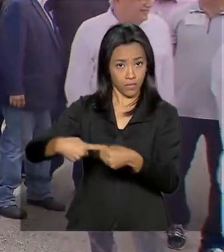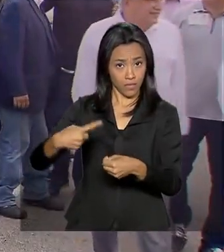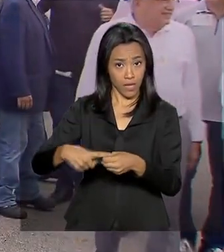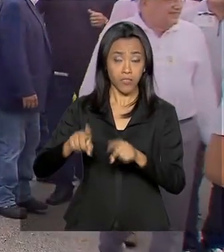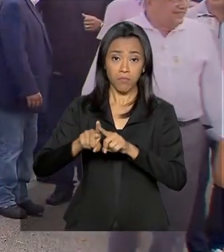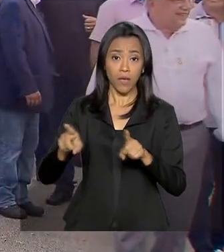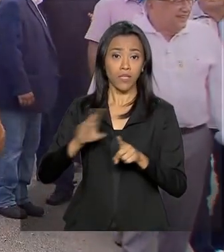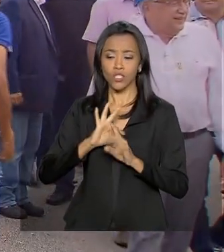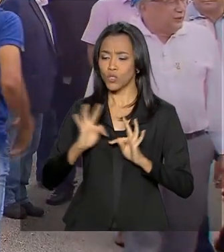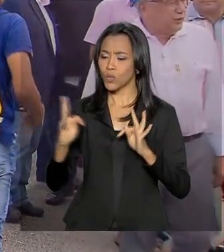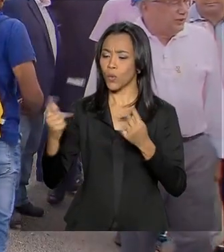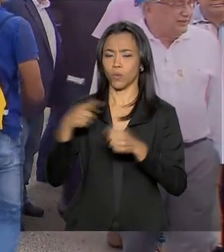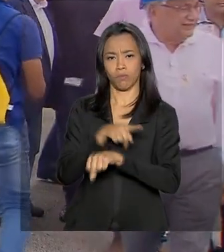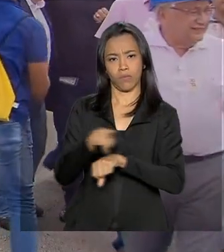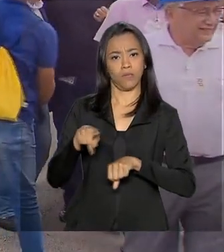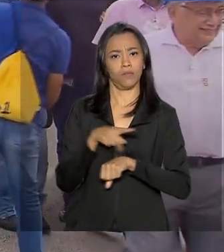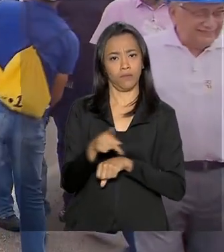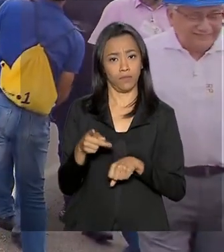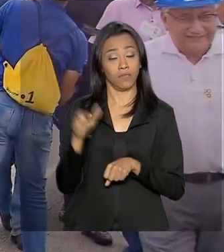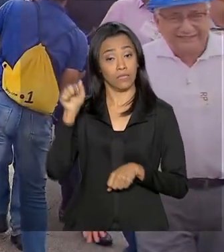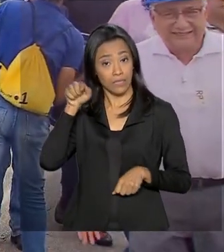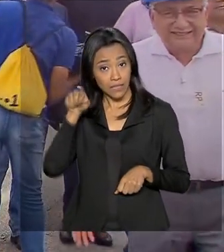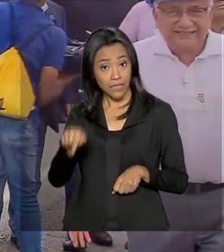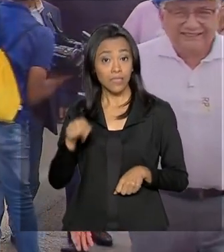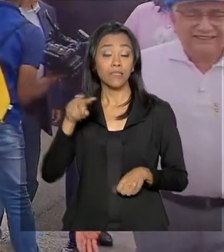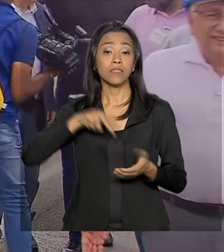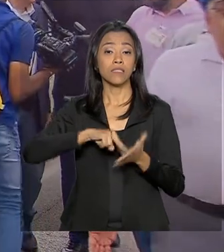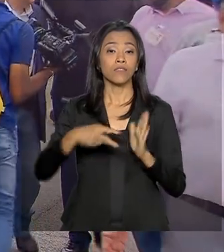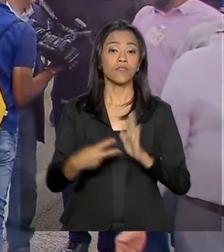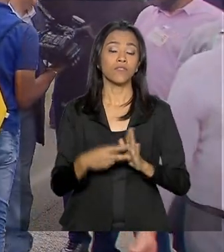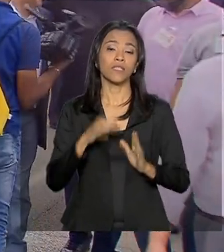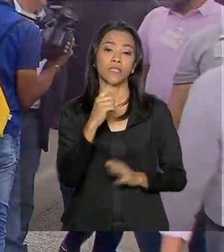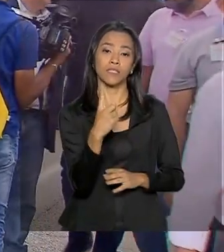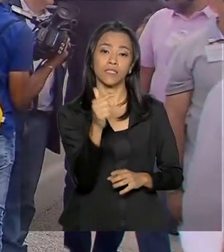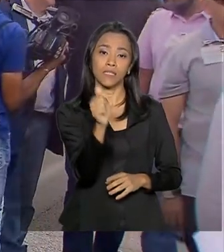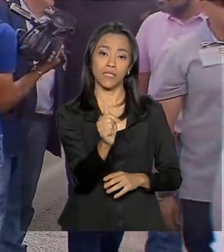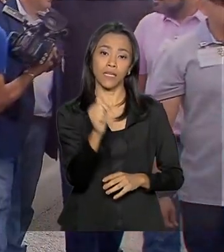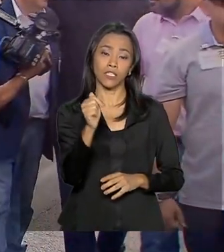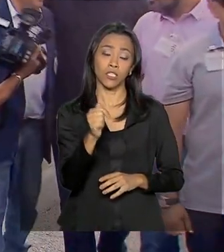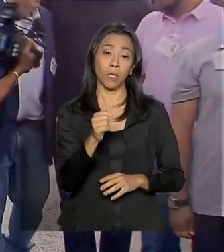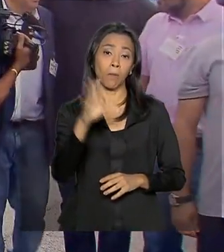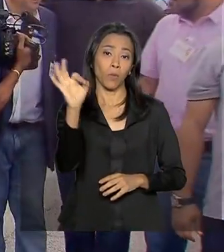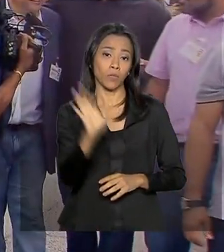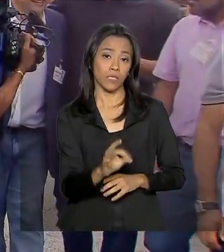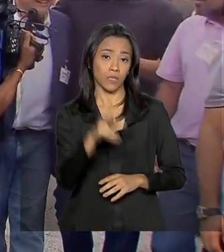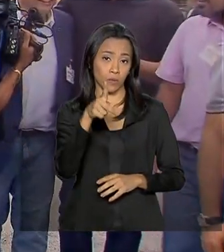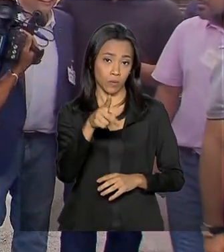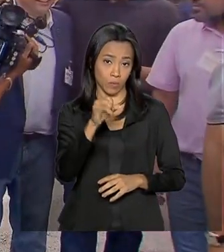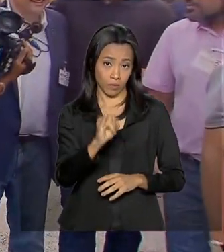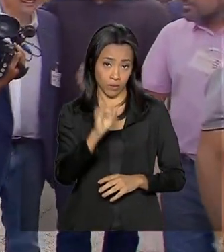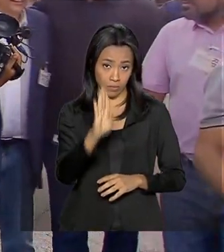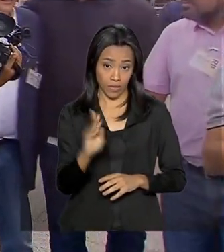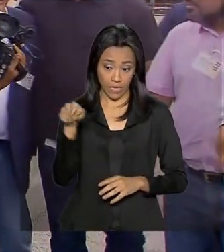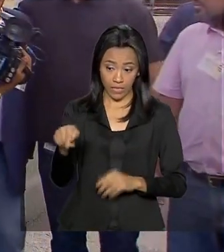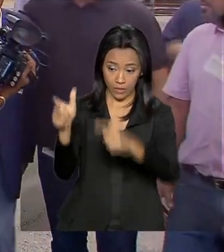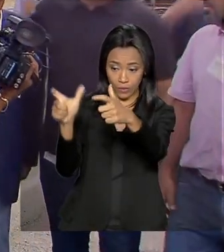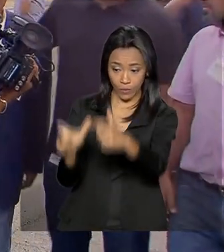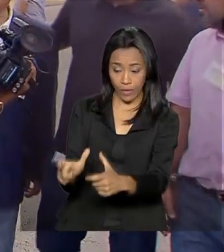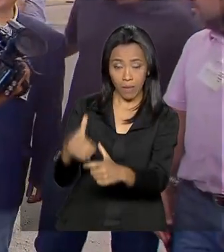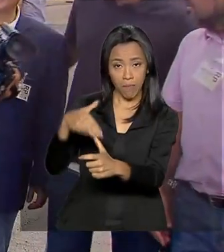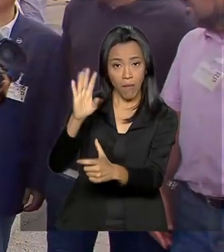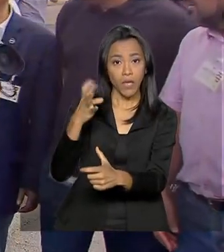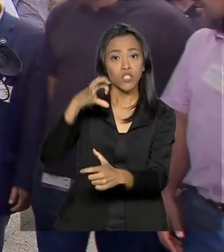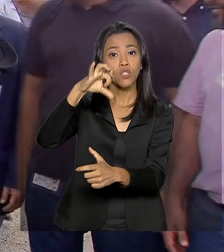mas de toda a Guiana Francesa, e representa 17% do produto interno bruto da região. O centro gera mais de